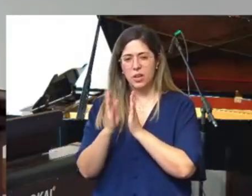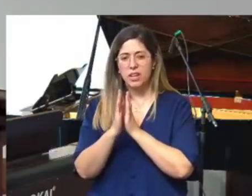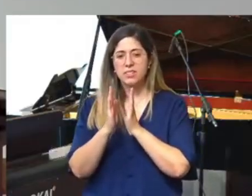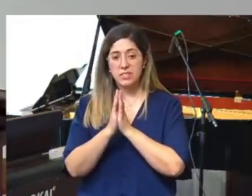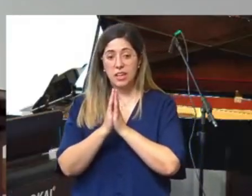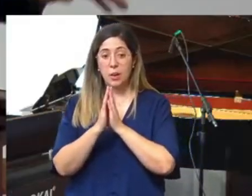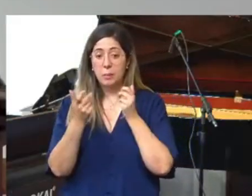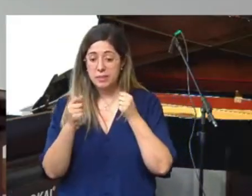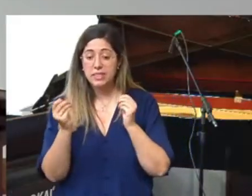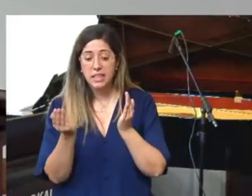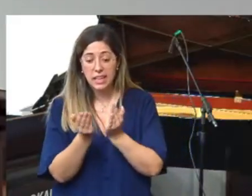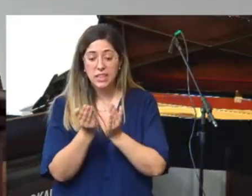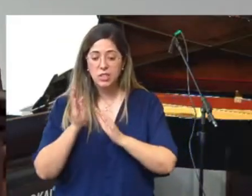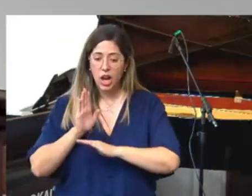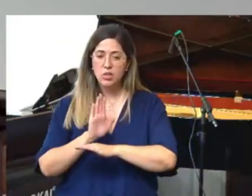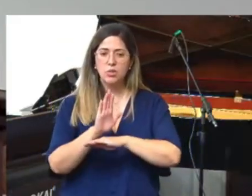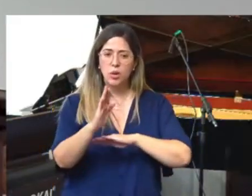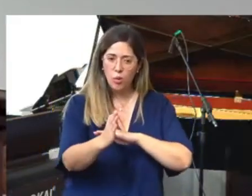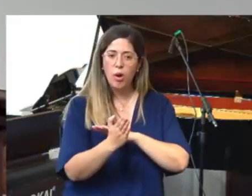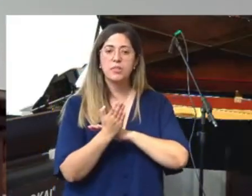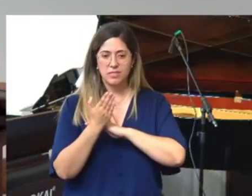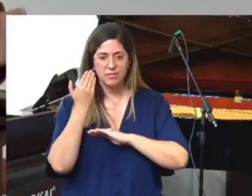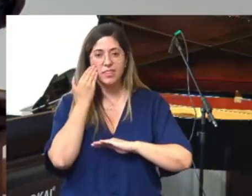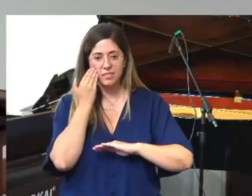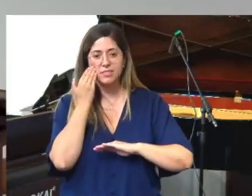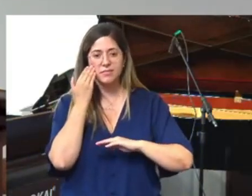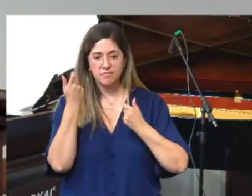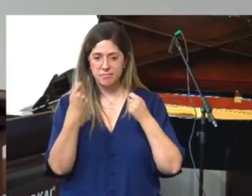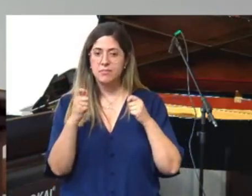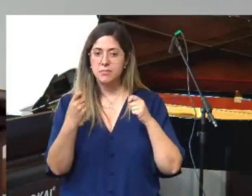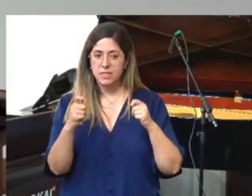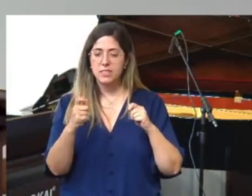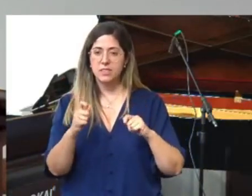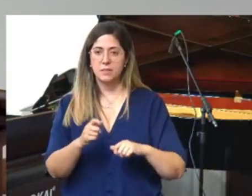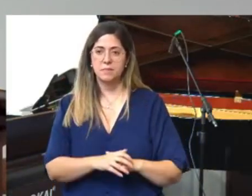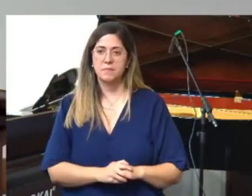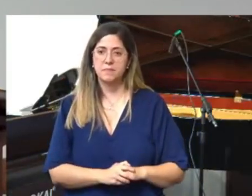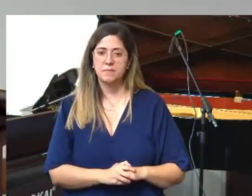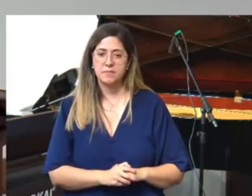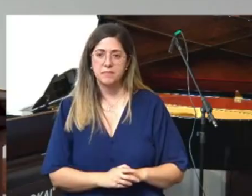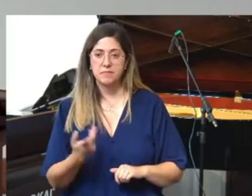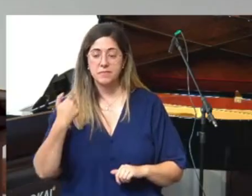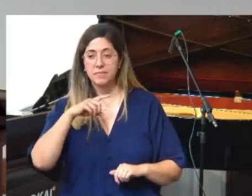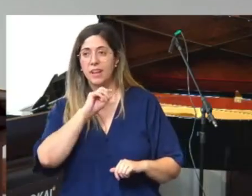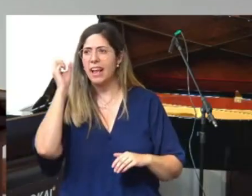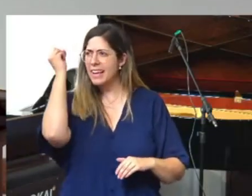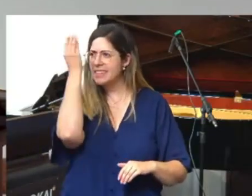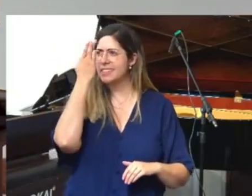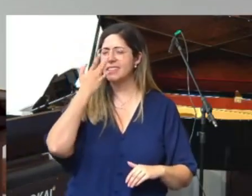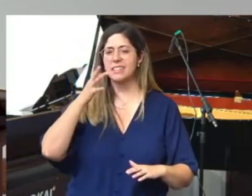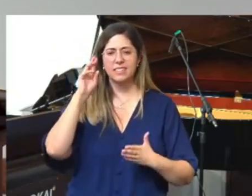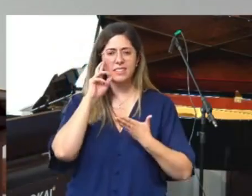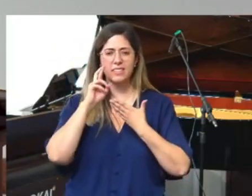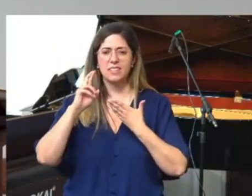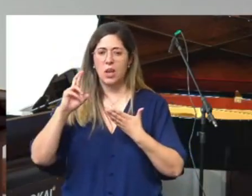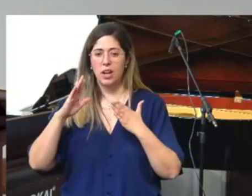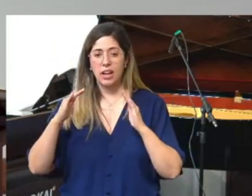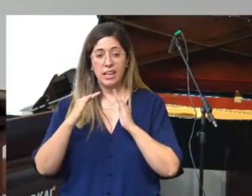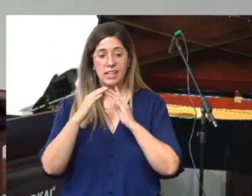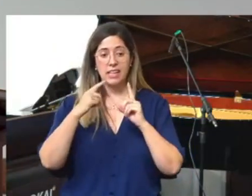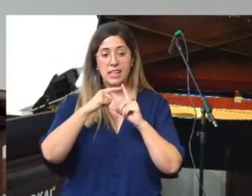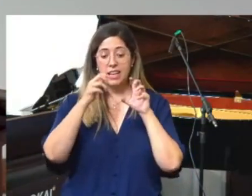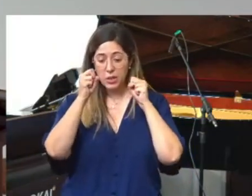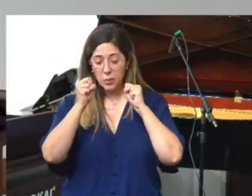cristianismo, fora da palavra de Deus. Ele nos deu recursos da sua graça, para que como